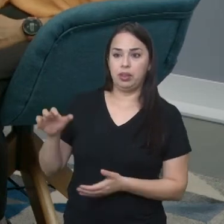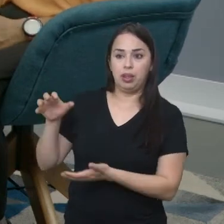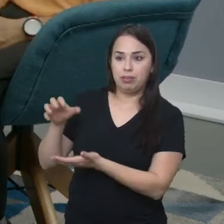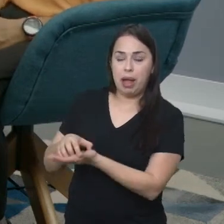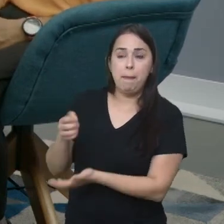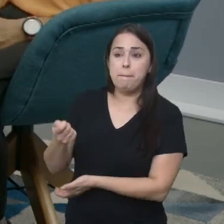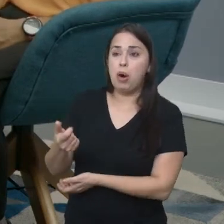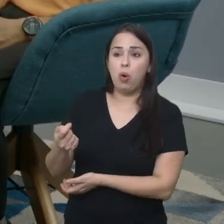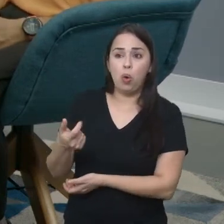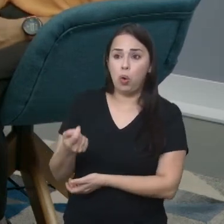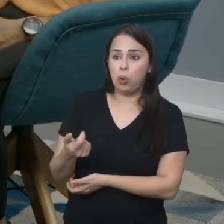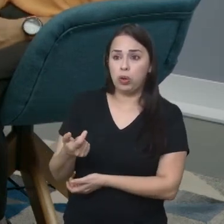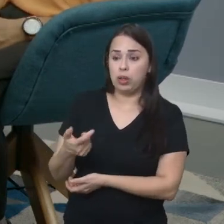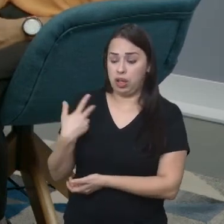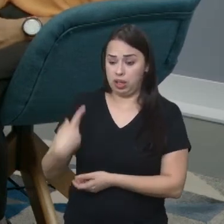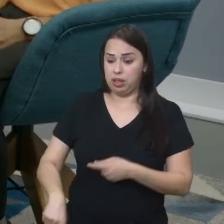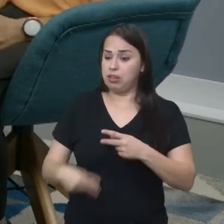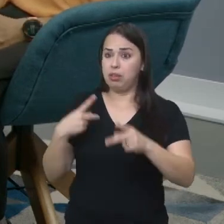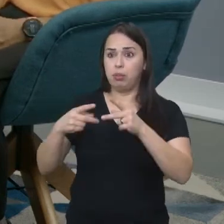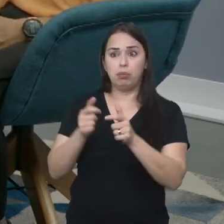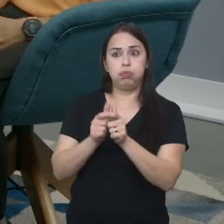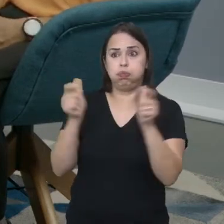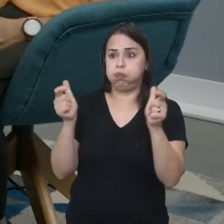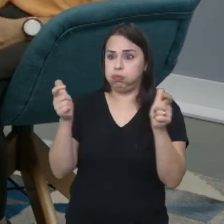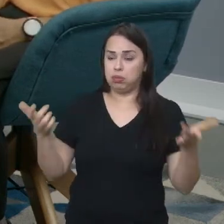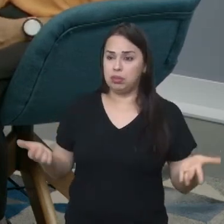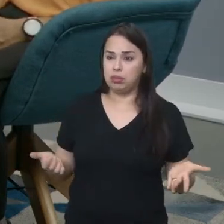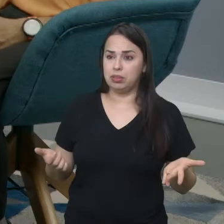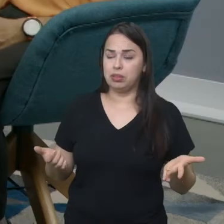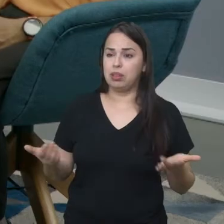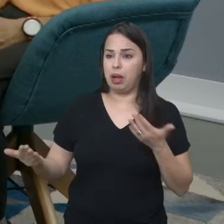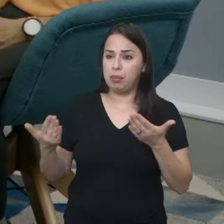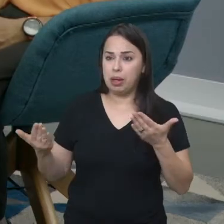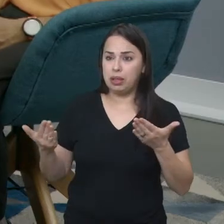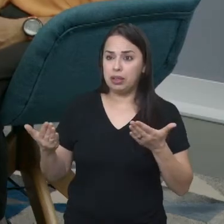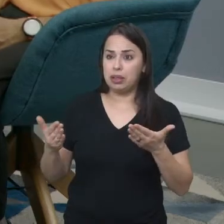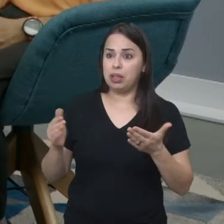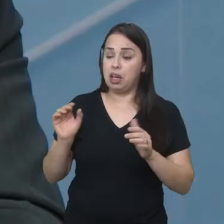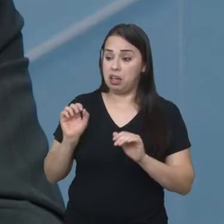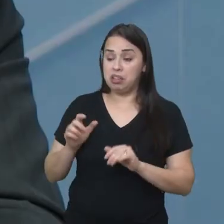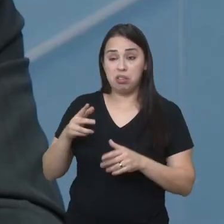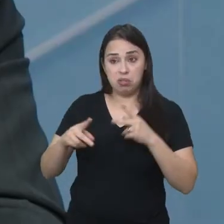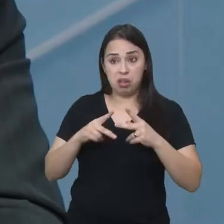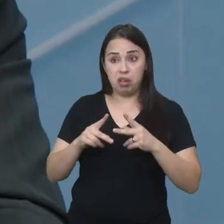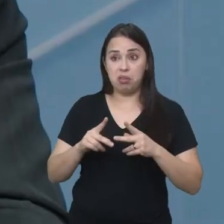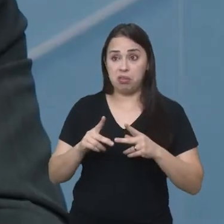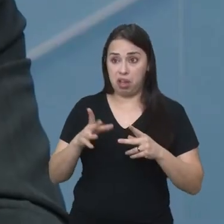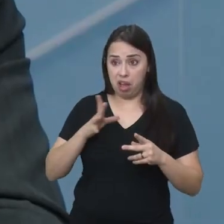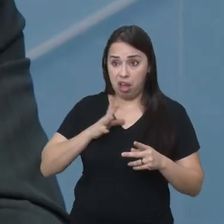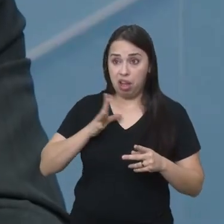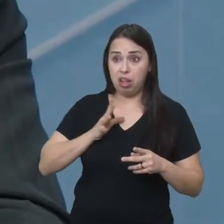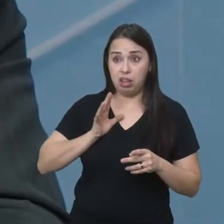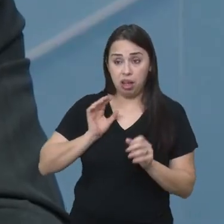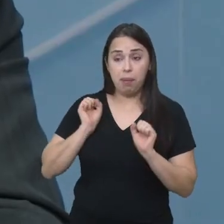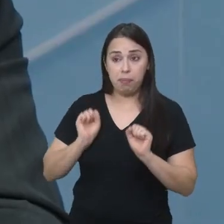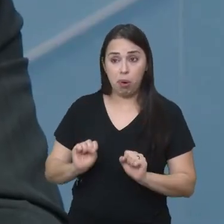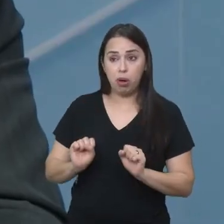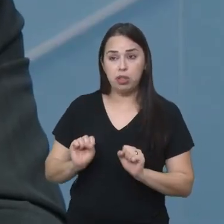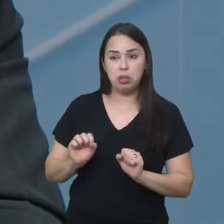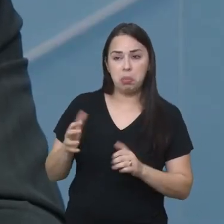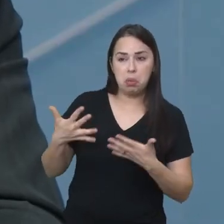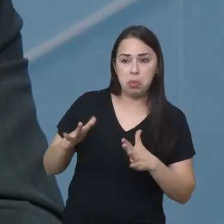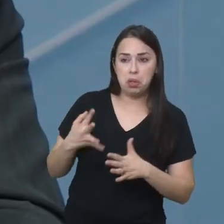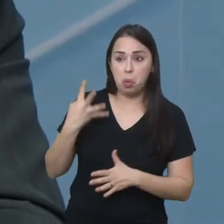Campos. Sim. E a cidade de São José dos Campos é bastante rica e ela poderia ter, no mínimo, um 4º conselho já de